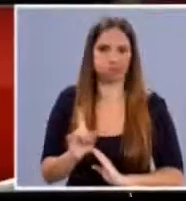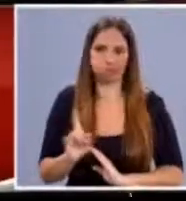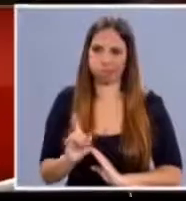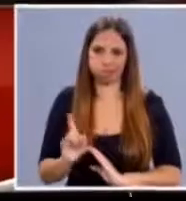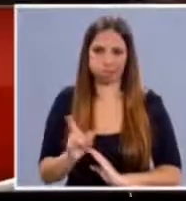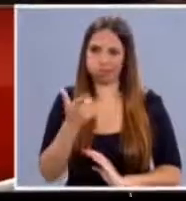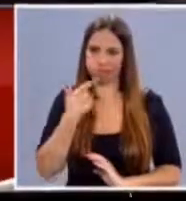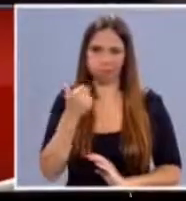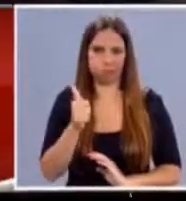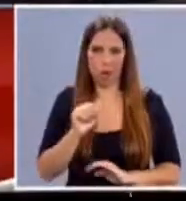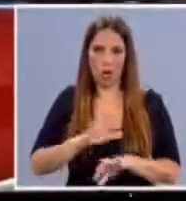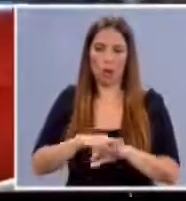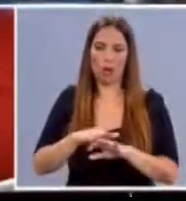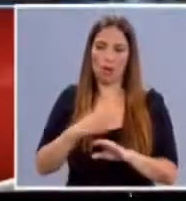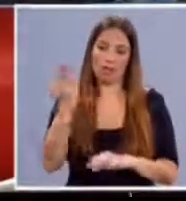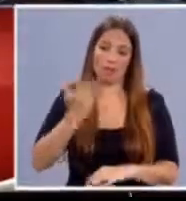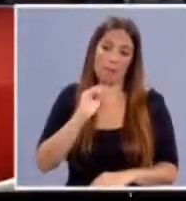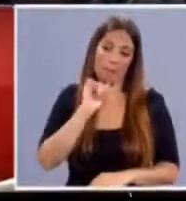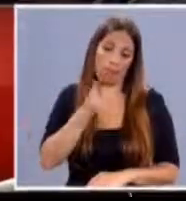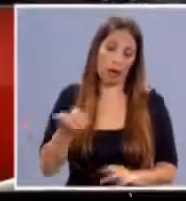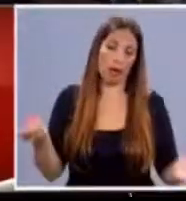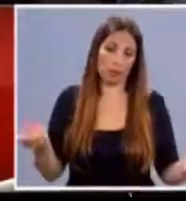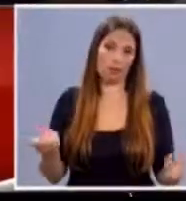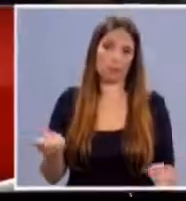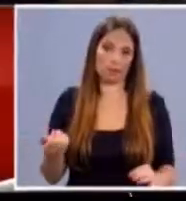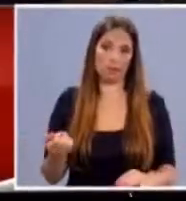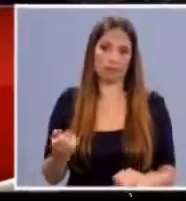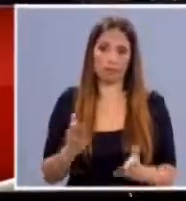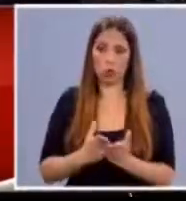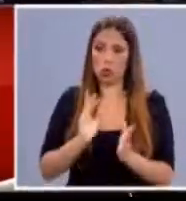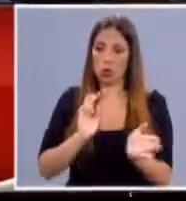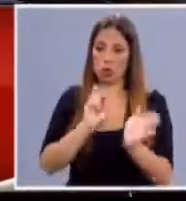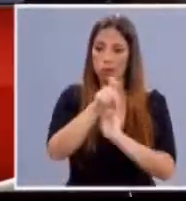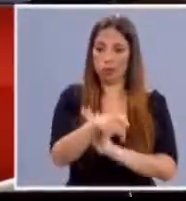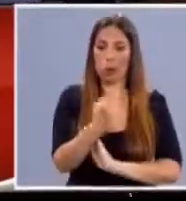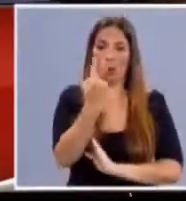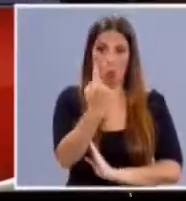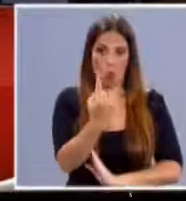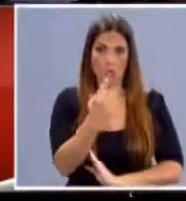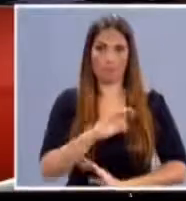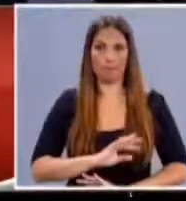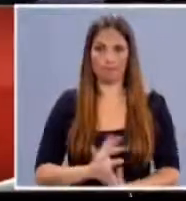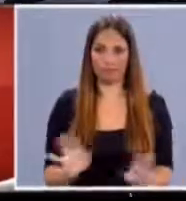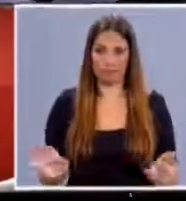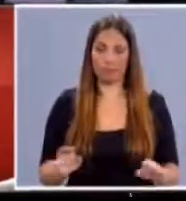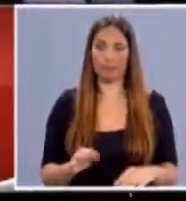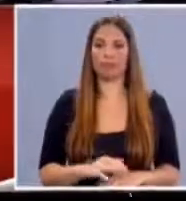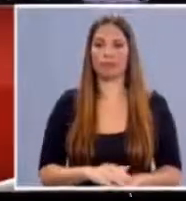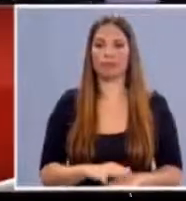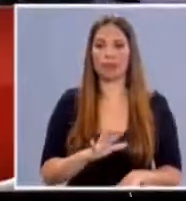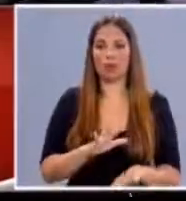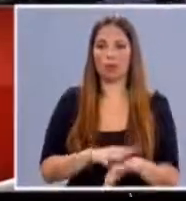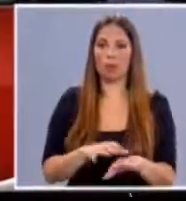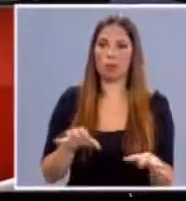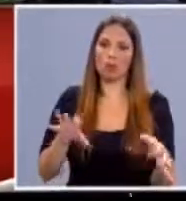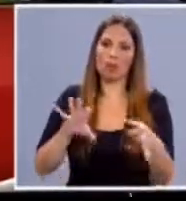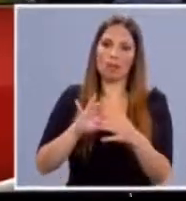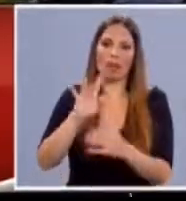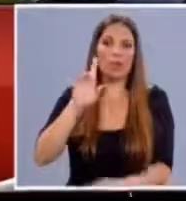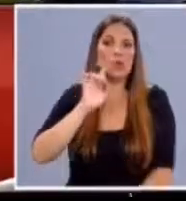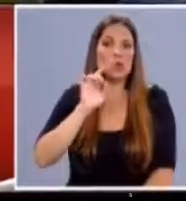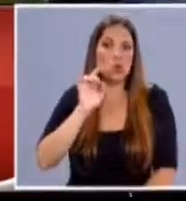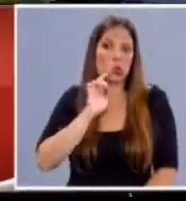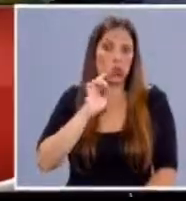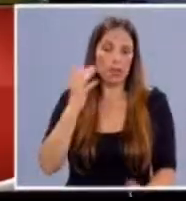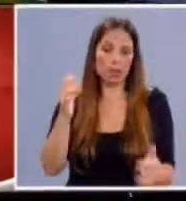o direito, porque não há segunda credenciação. É, portanto, uma questão de motivos de segurança, o sistema informático